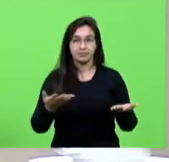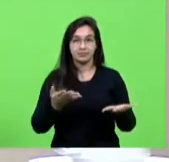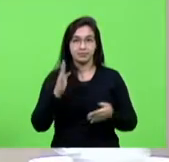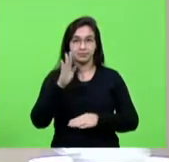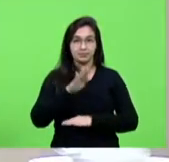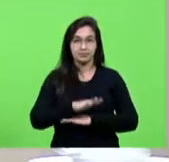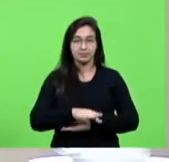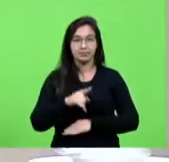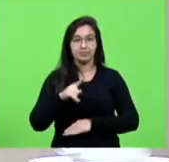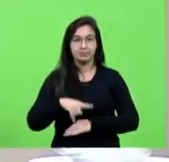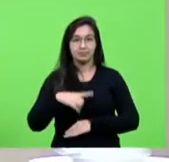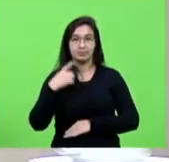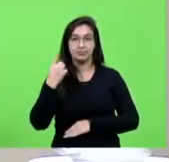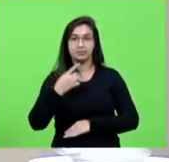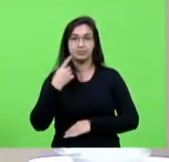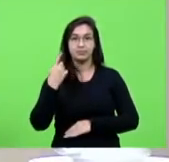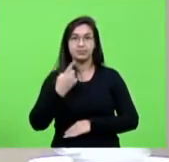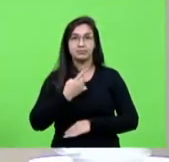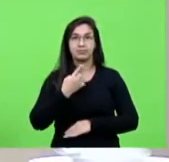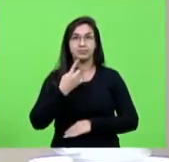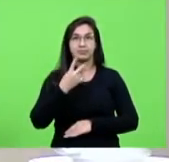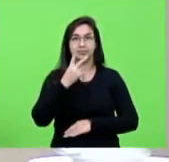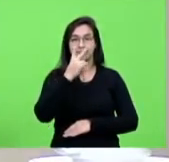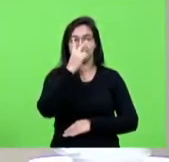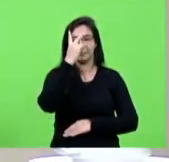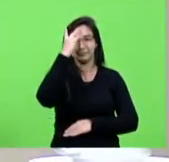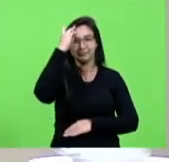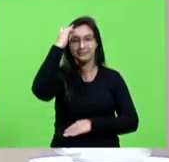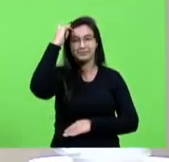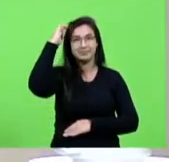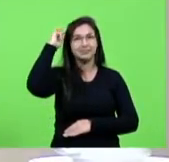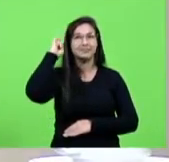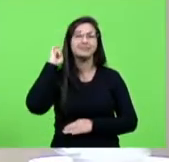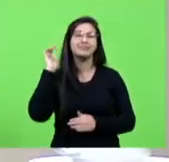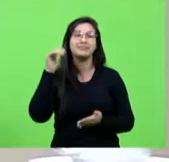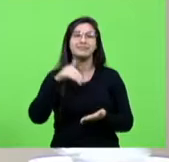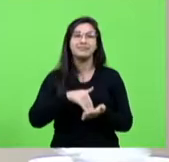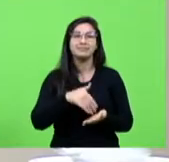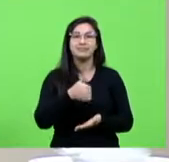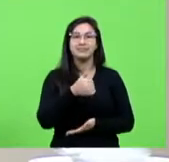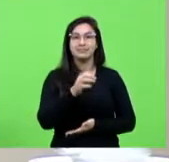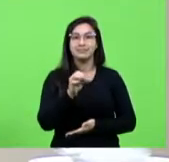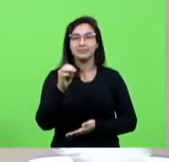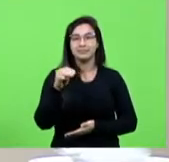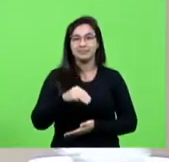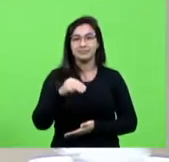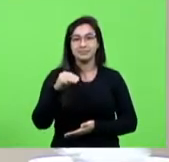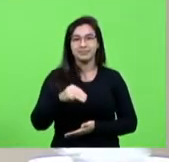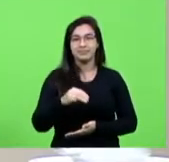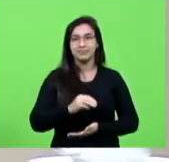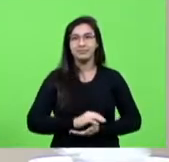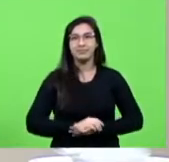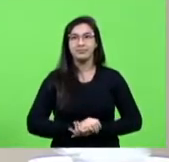o deputado doutor Vicente Carro Preso. Por 10 minutos, deputado.